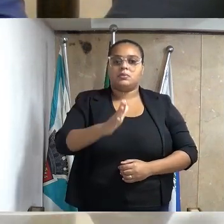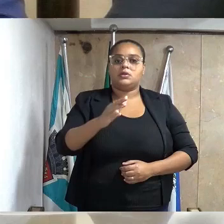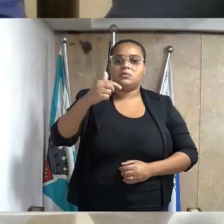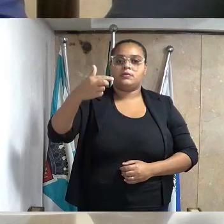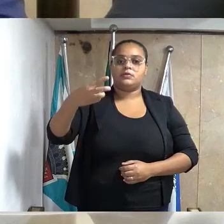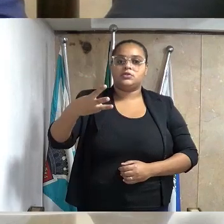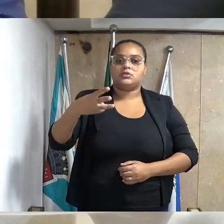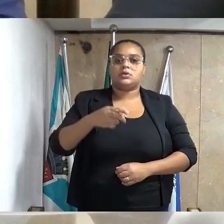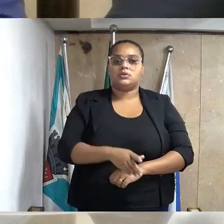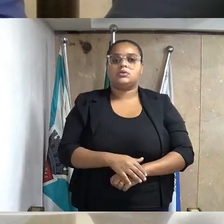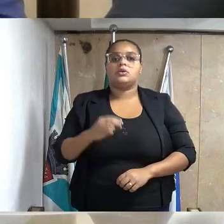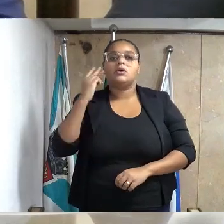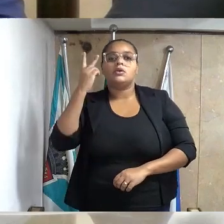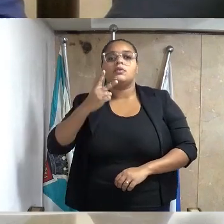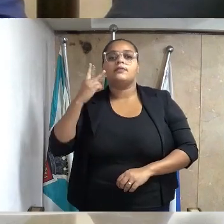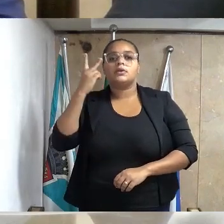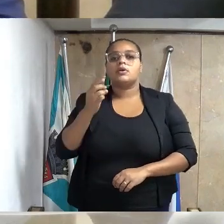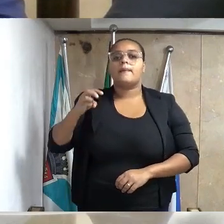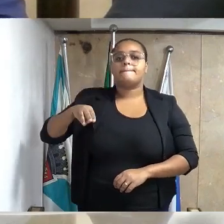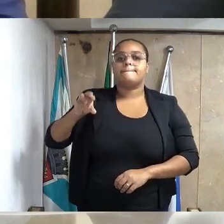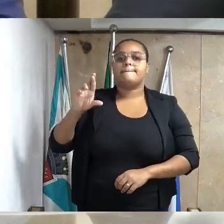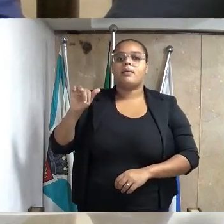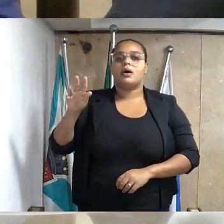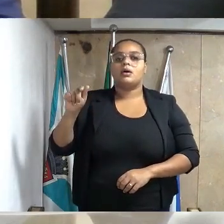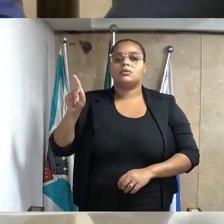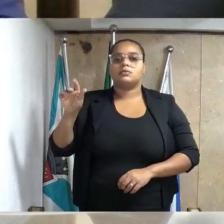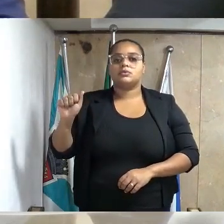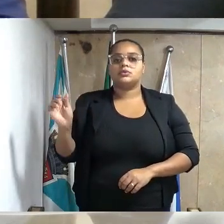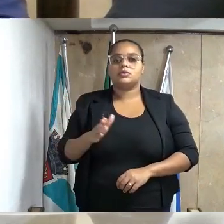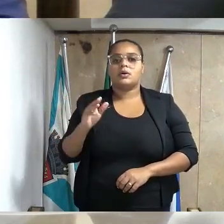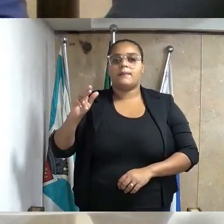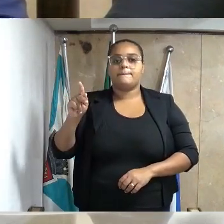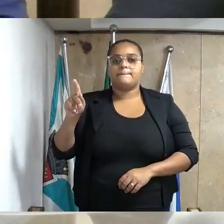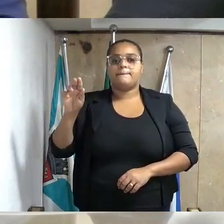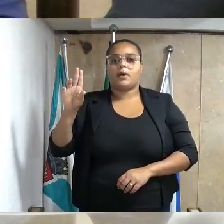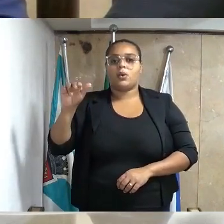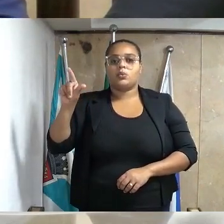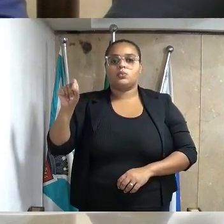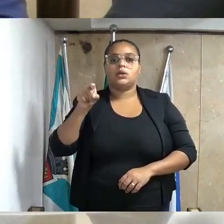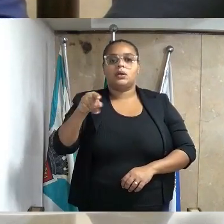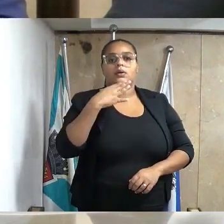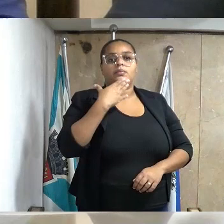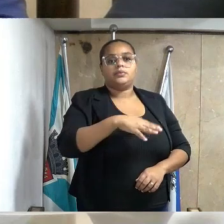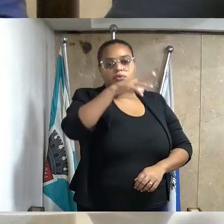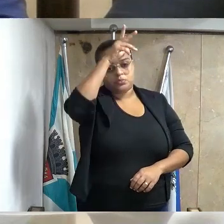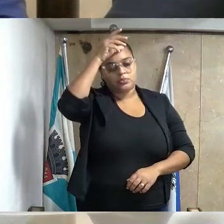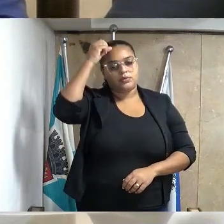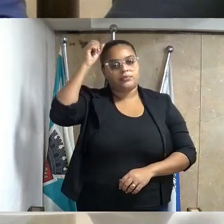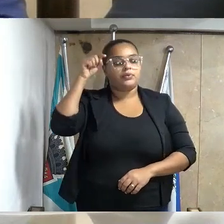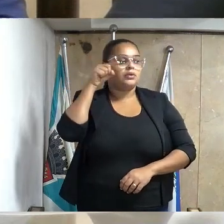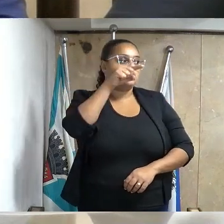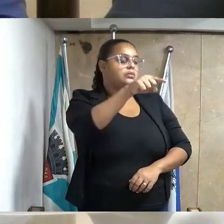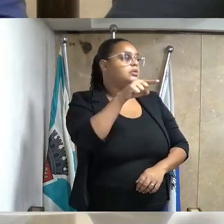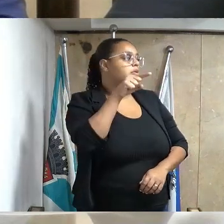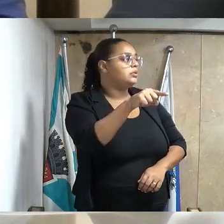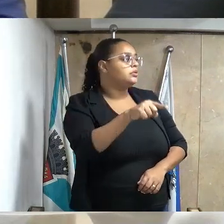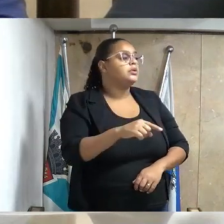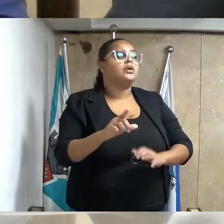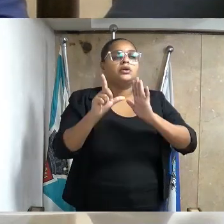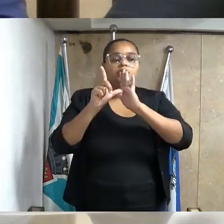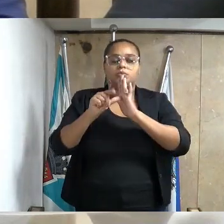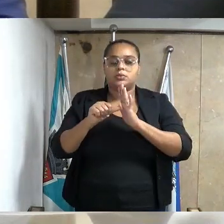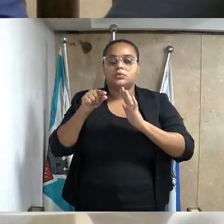5923/2023, do excelentíssimo senhor vereador Marcos Paulo Casal Barbosa, solicitando ao excelentíssimo senhor prefeito a implantação de redutores de